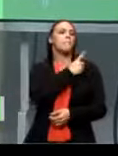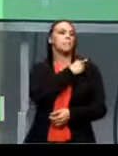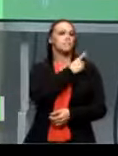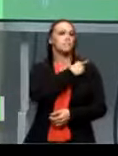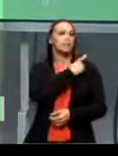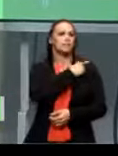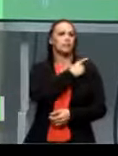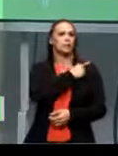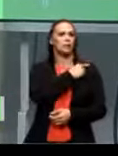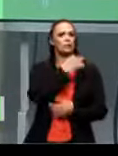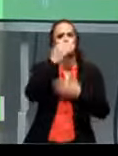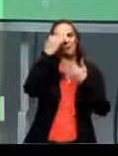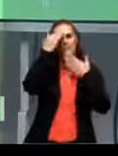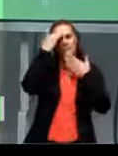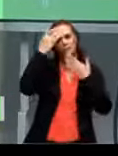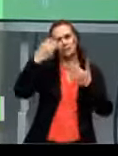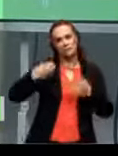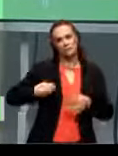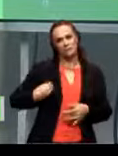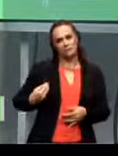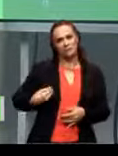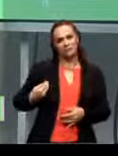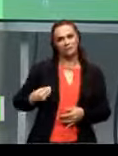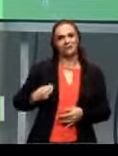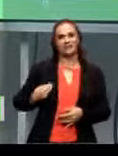participação, Tiago.